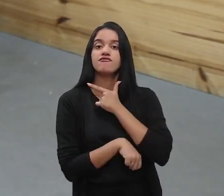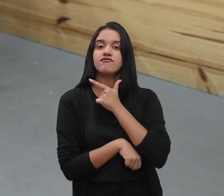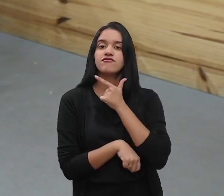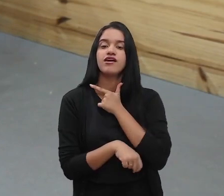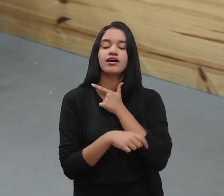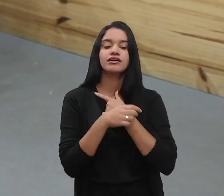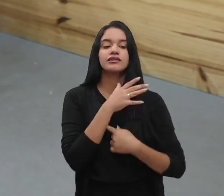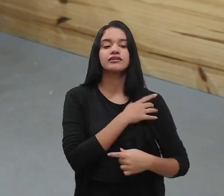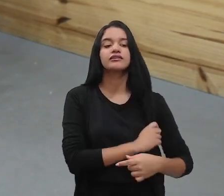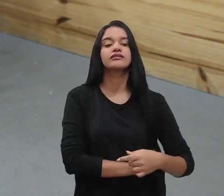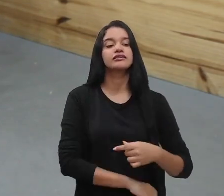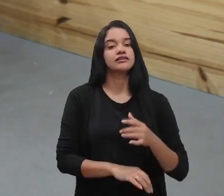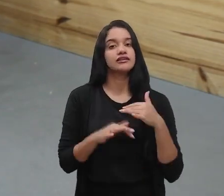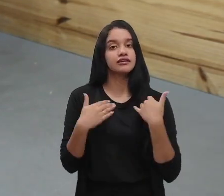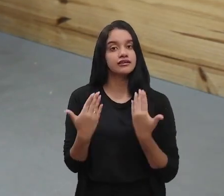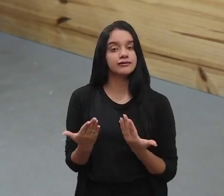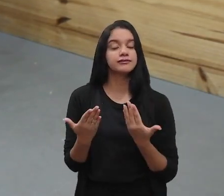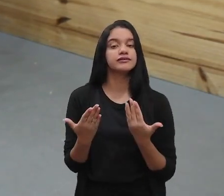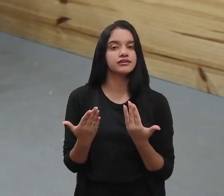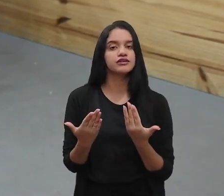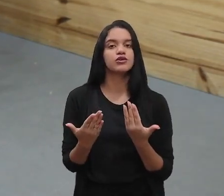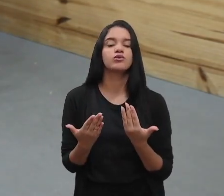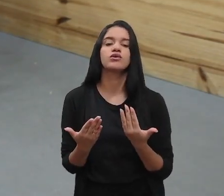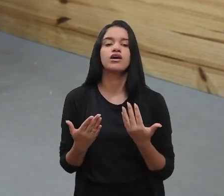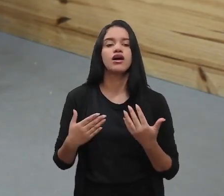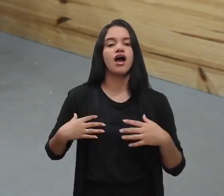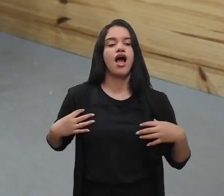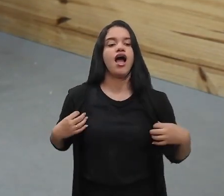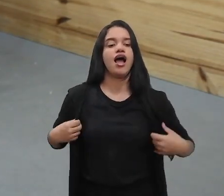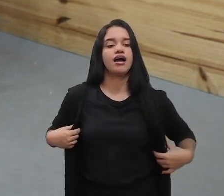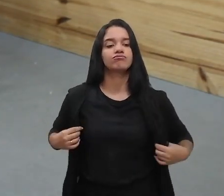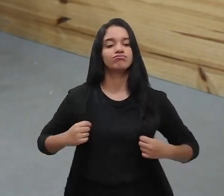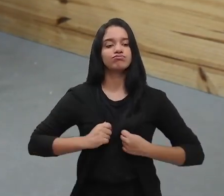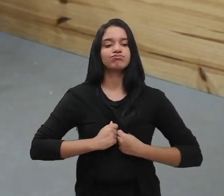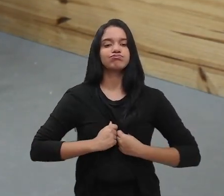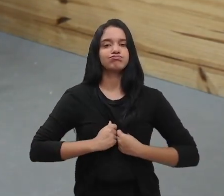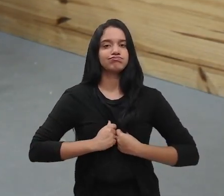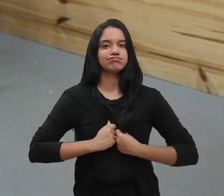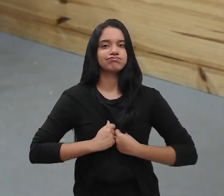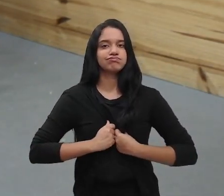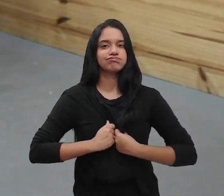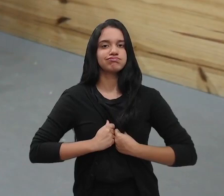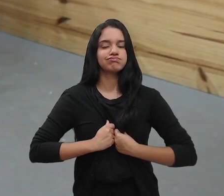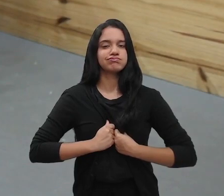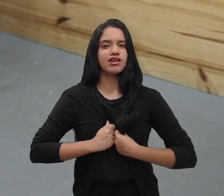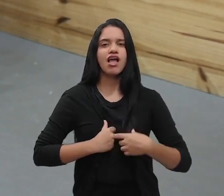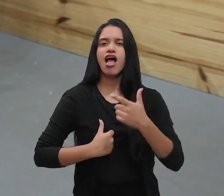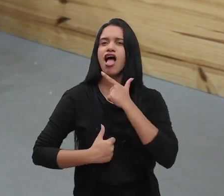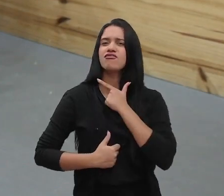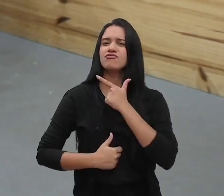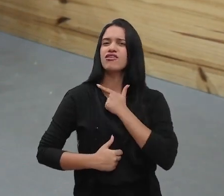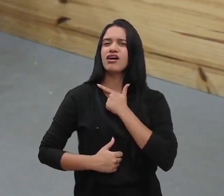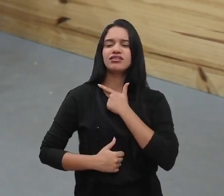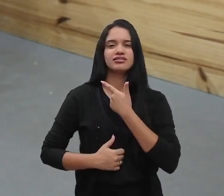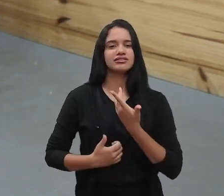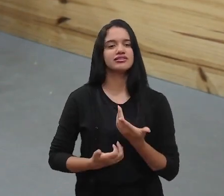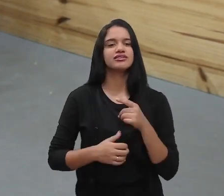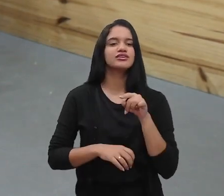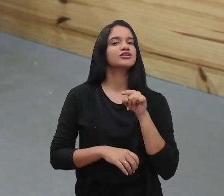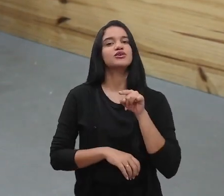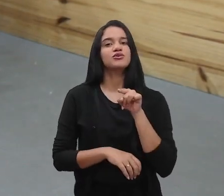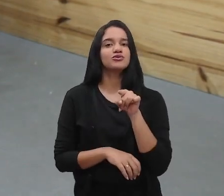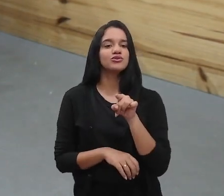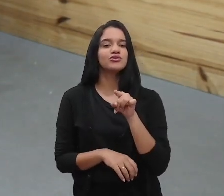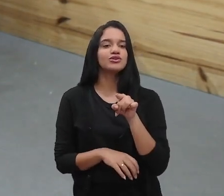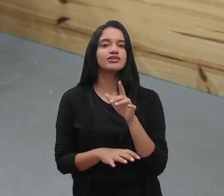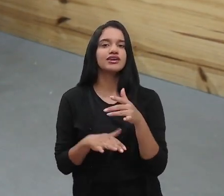chamar, e aí a camisa fica apertada. Não é aquela vaga para ele. E muitas das vezes você está querendo